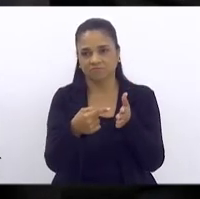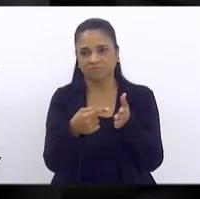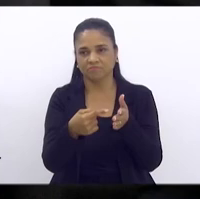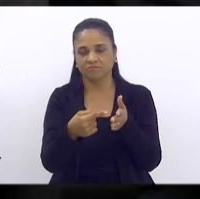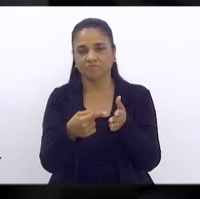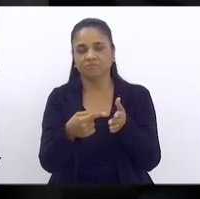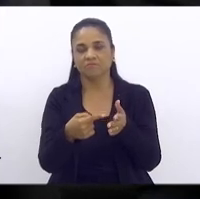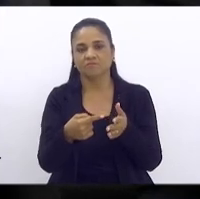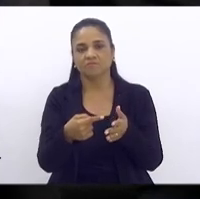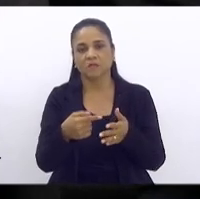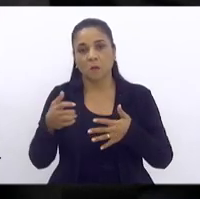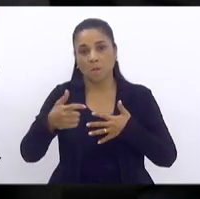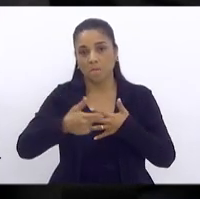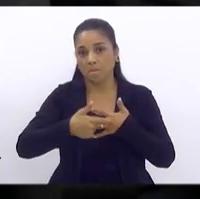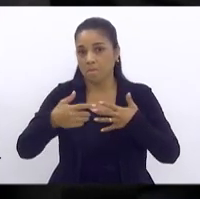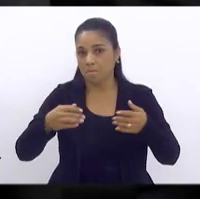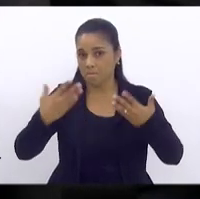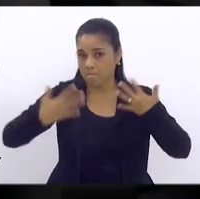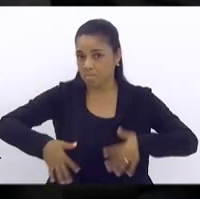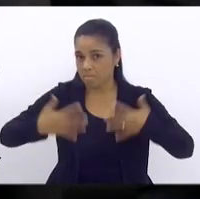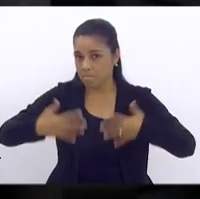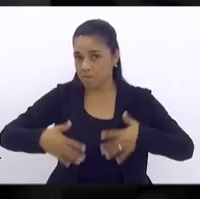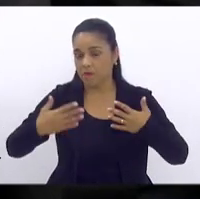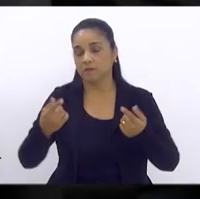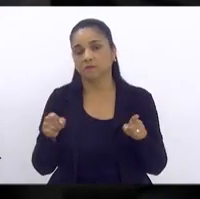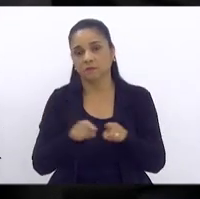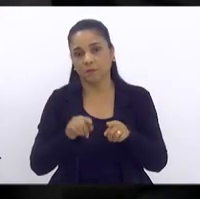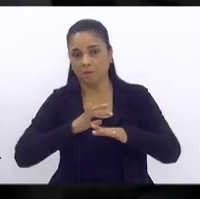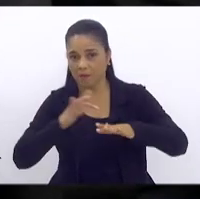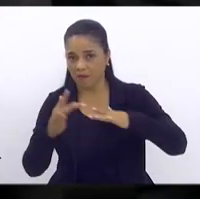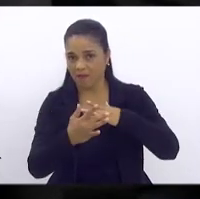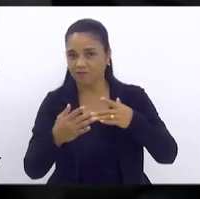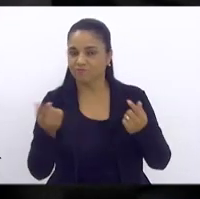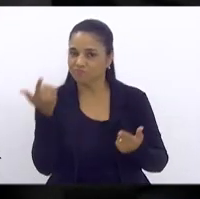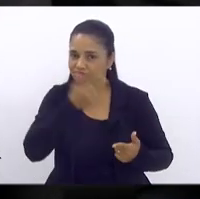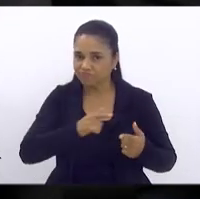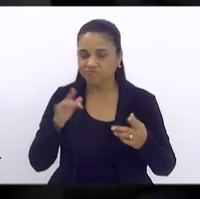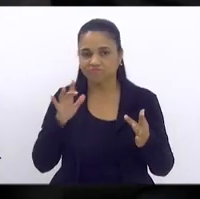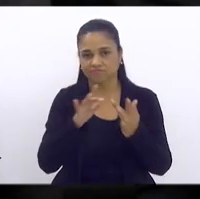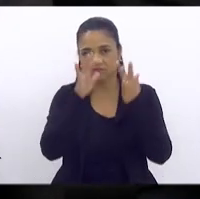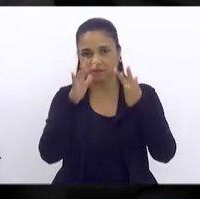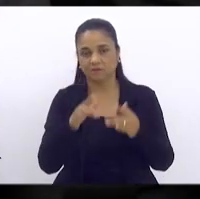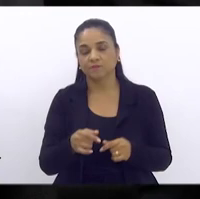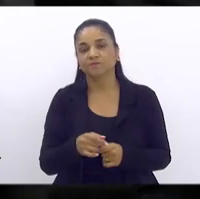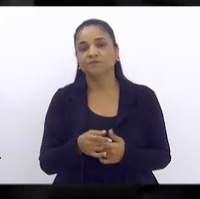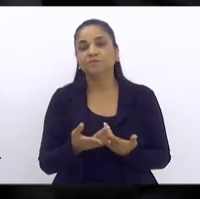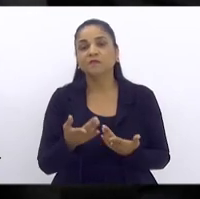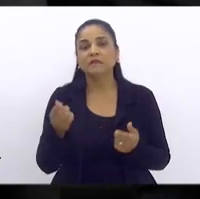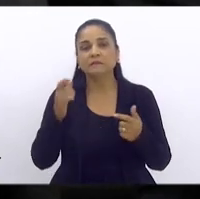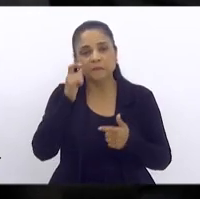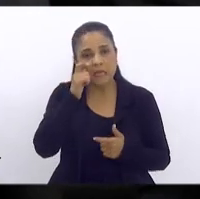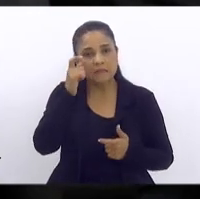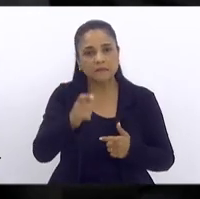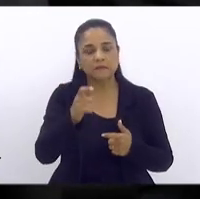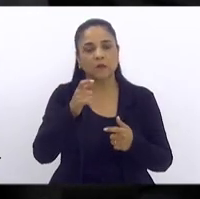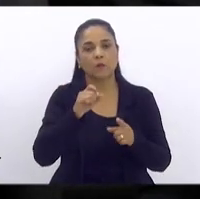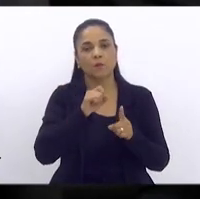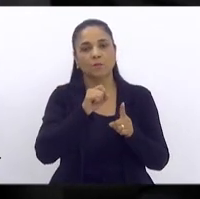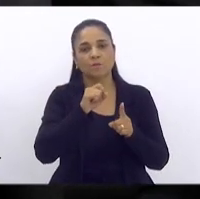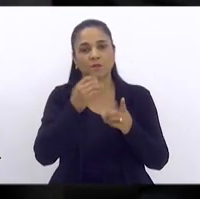de pânico, ter acesso ali à rede também. Mas é interessante falar também sobre essa parte de atenção psicossocial, como eu